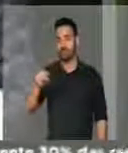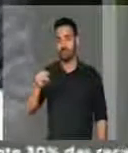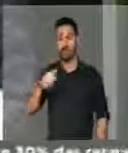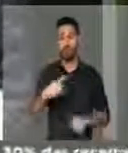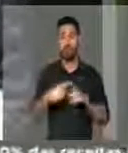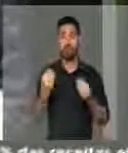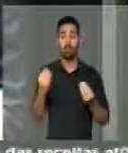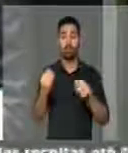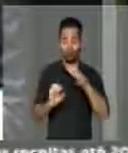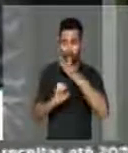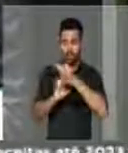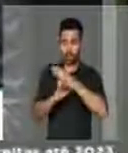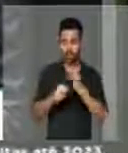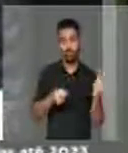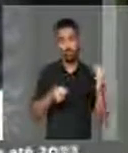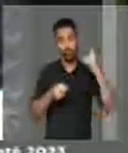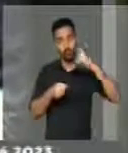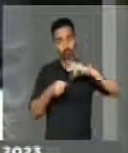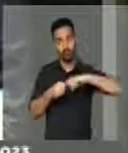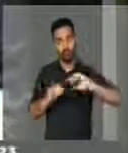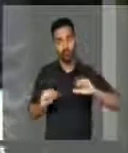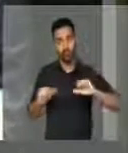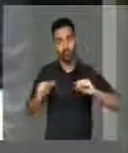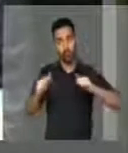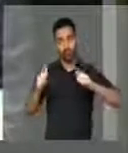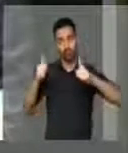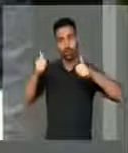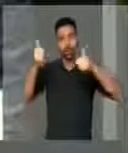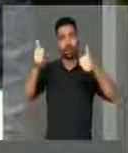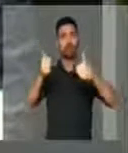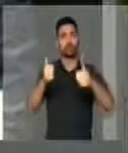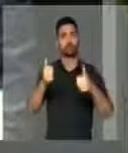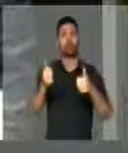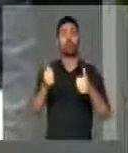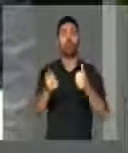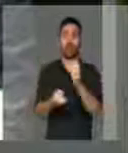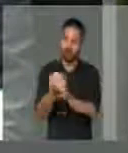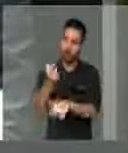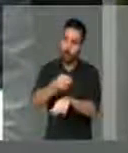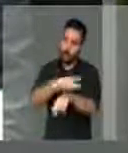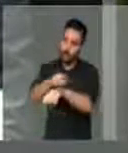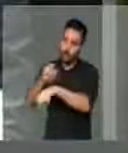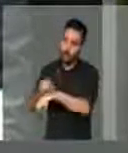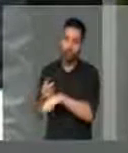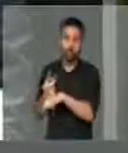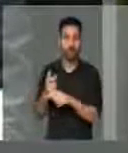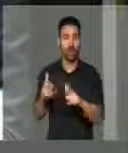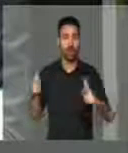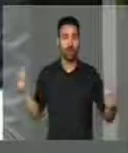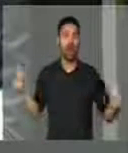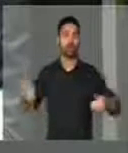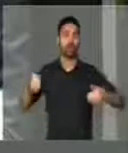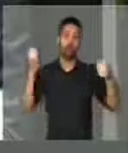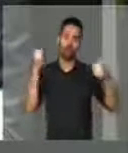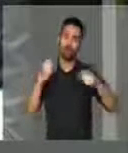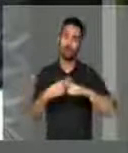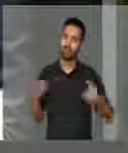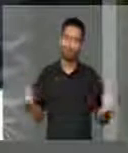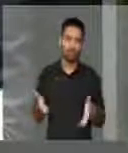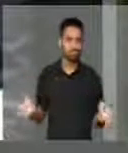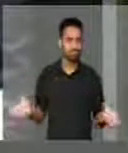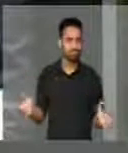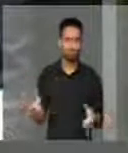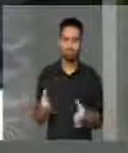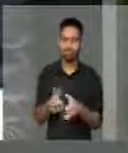voltem a respirar e manter os empregos que, infelizmente, estão aí numa situação